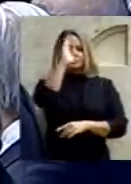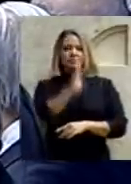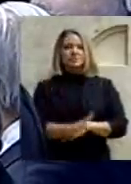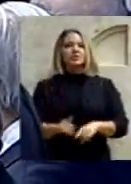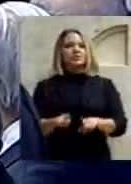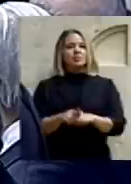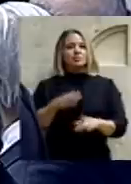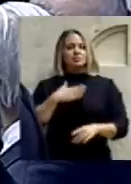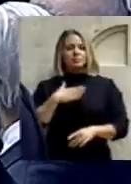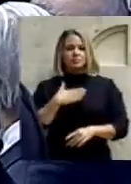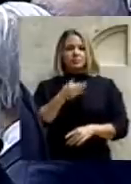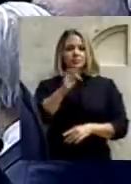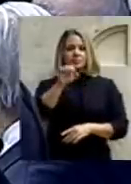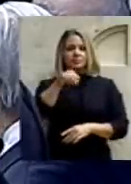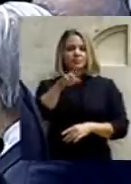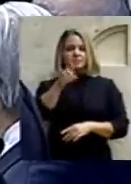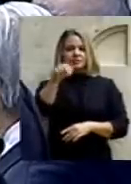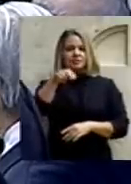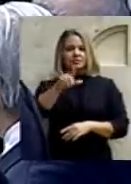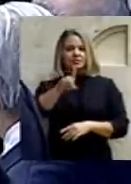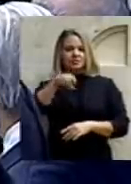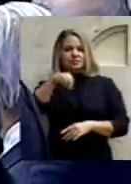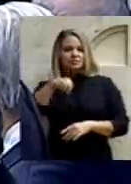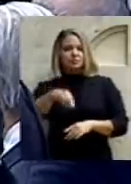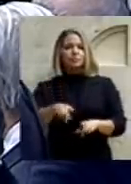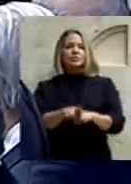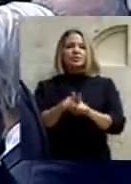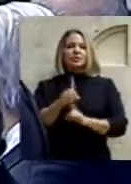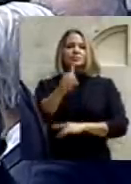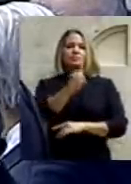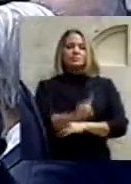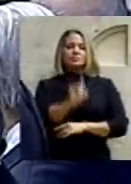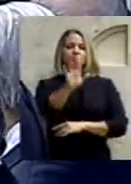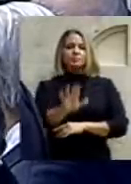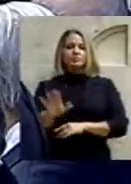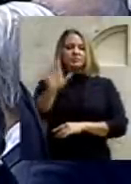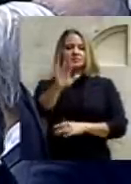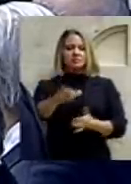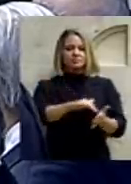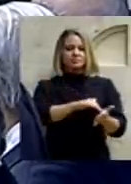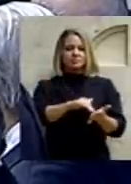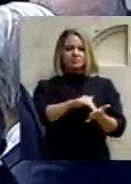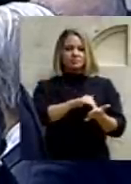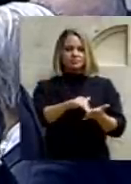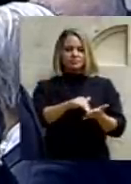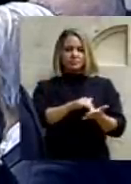mim, Fernando Silveira Camargo, diretor-geral da Secretaria.